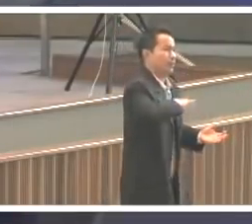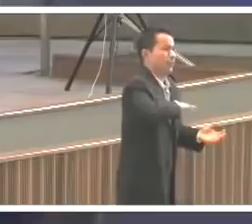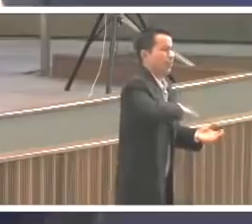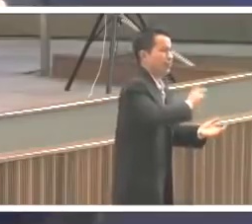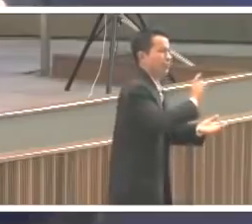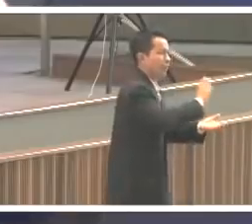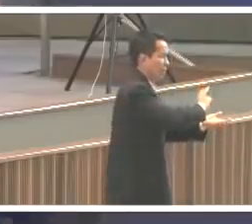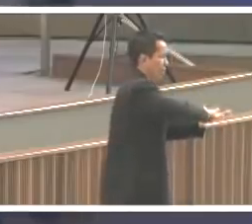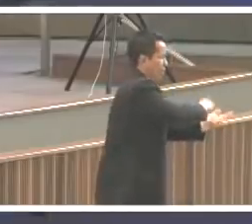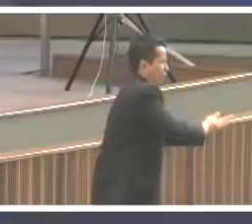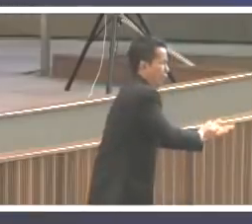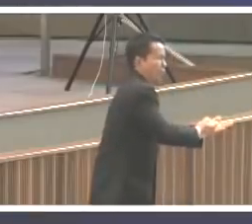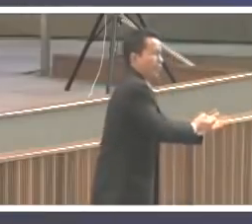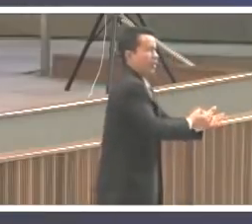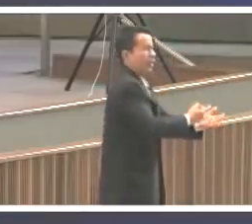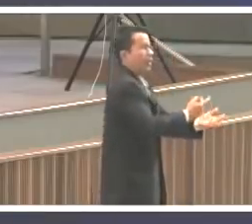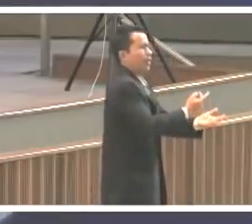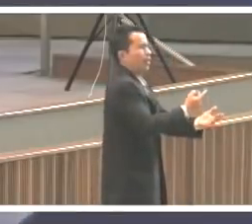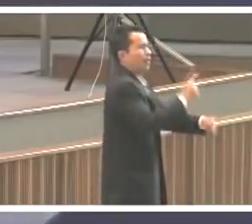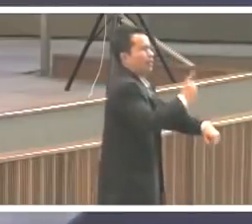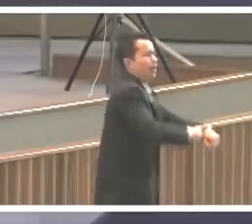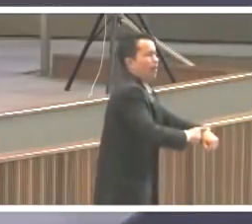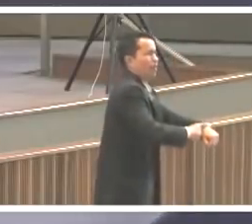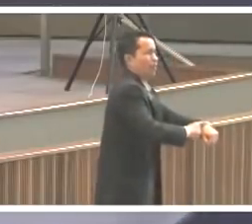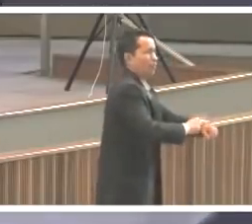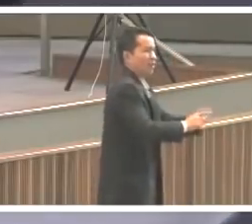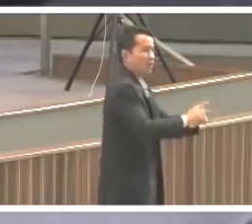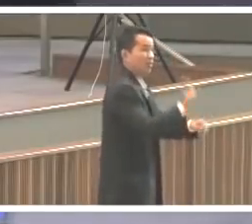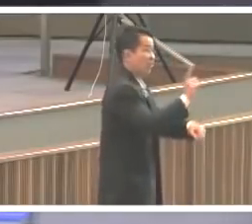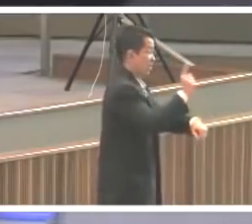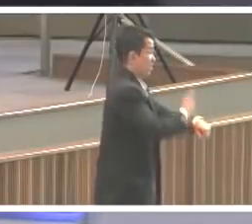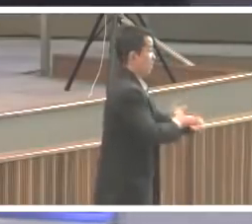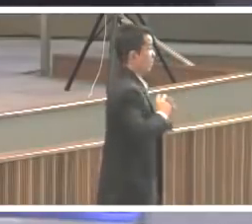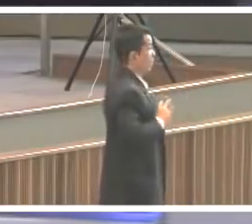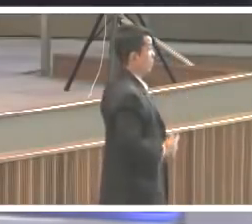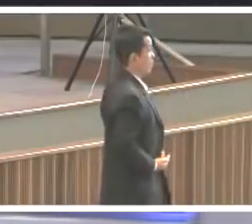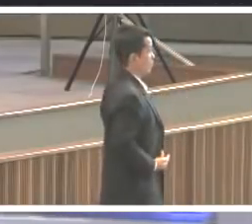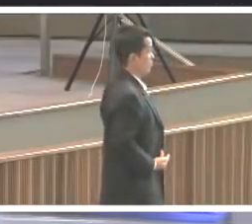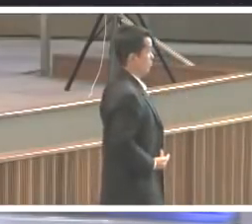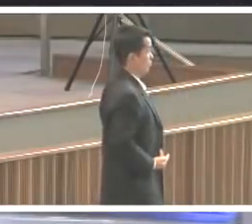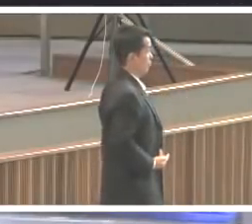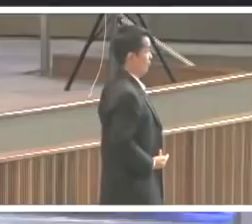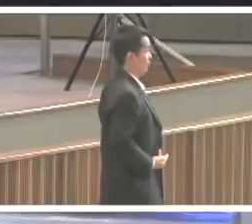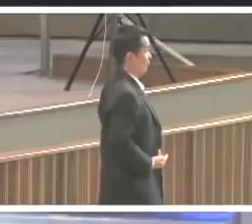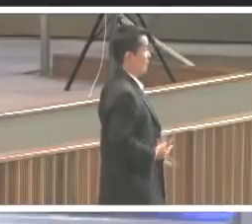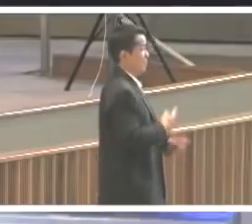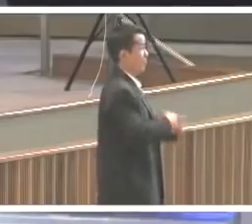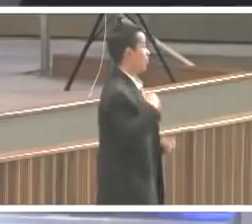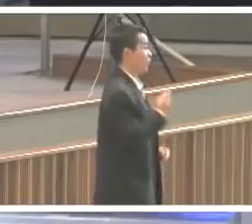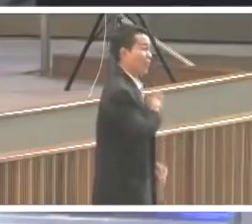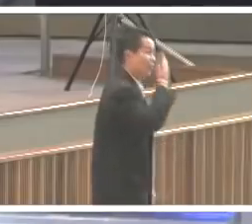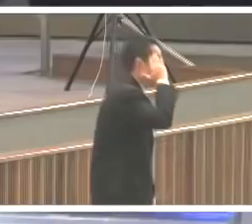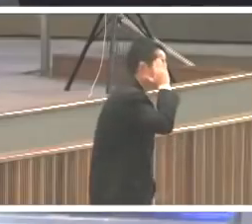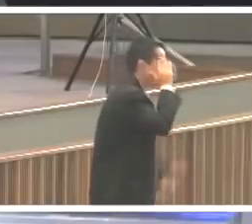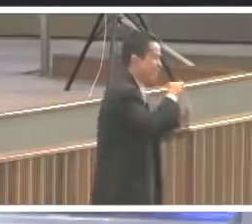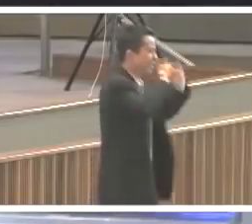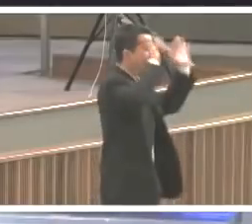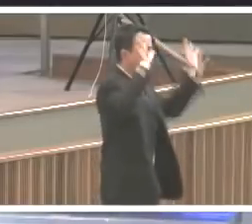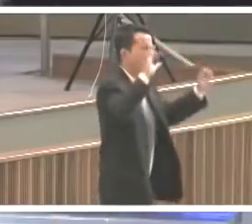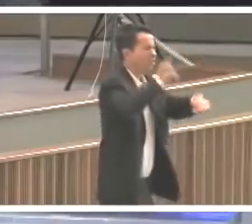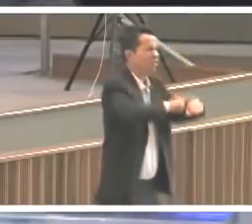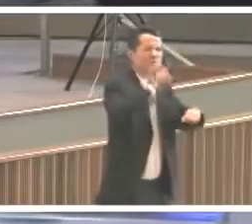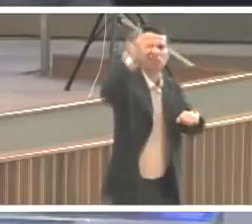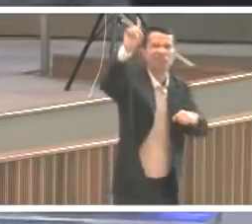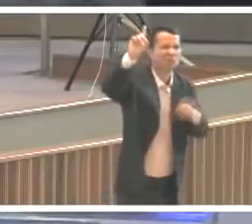essa invasão de Deus no nosso relógio, na nossa história, na nossa agenda, esse mover de Deus na